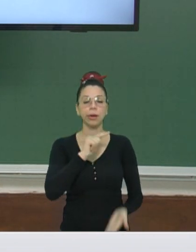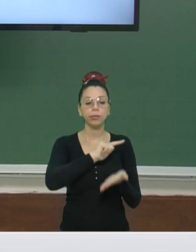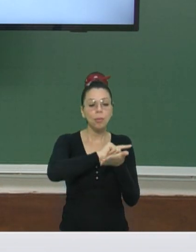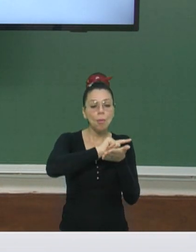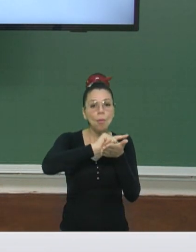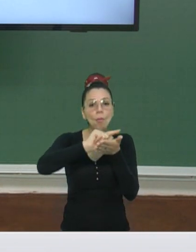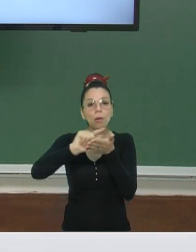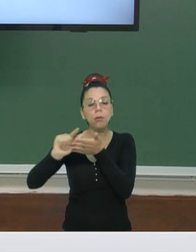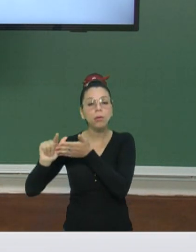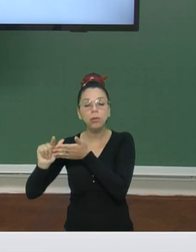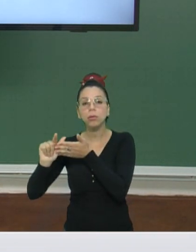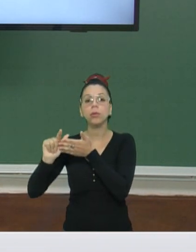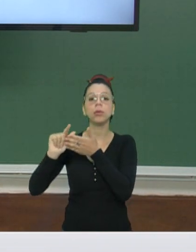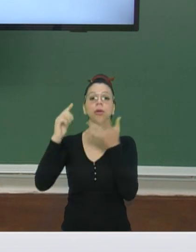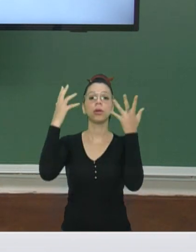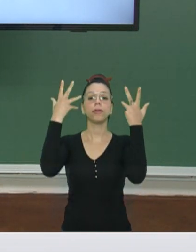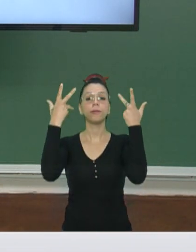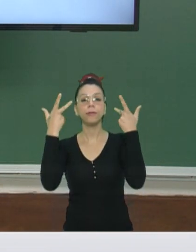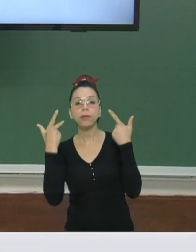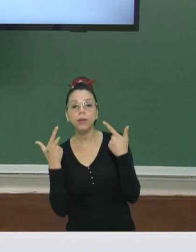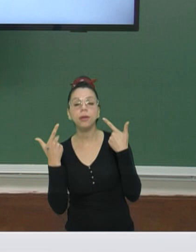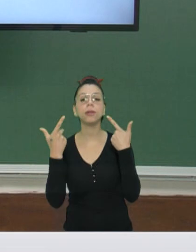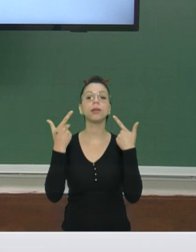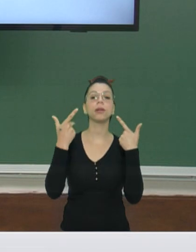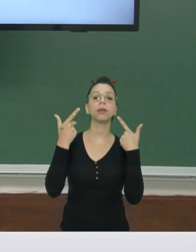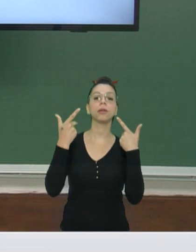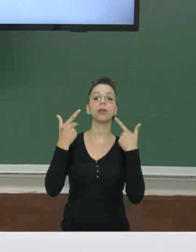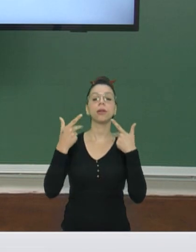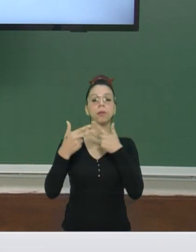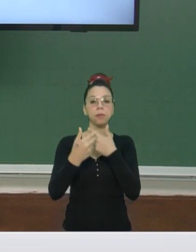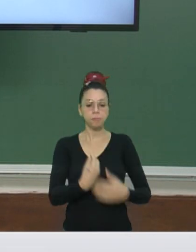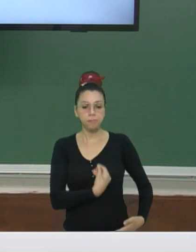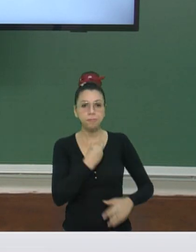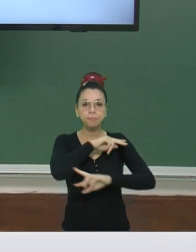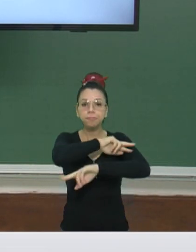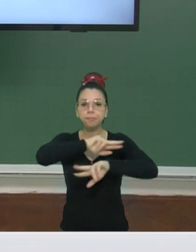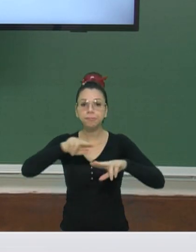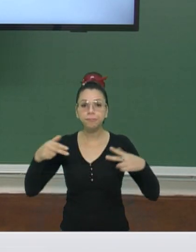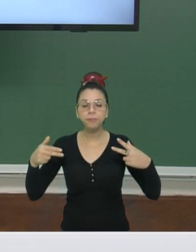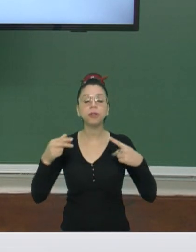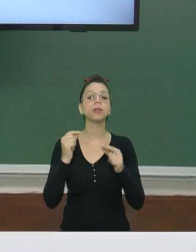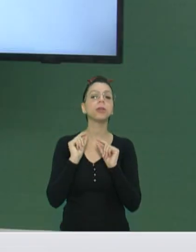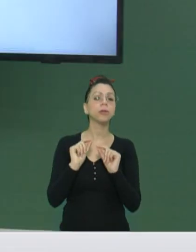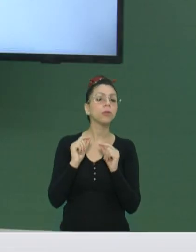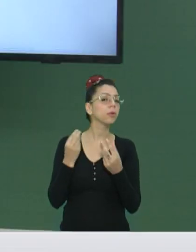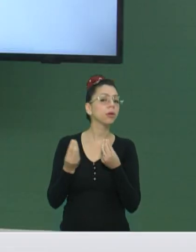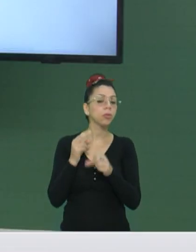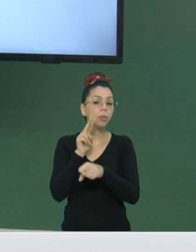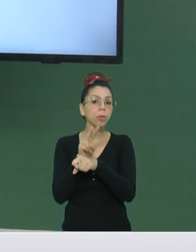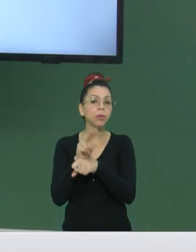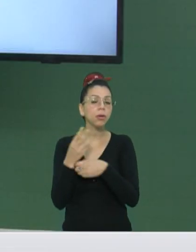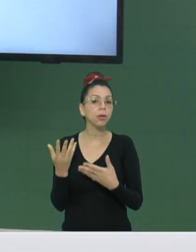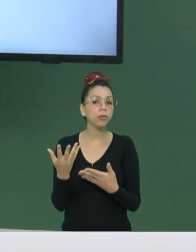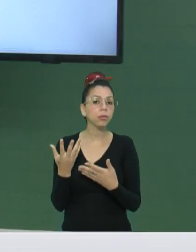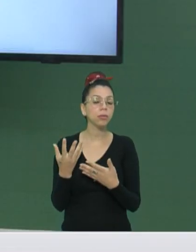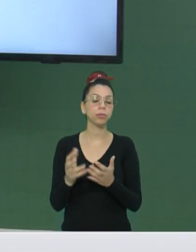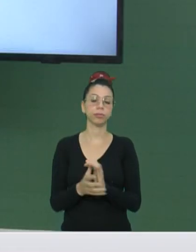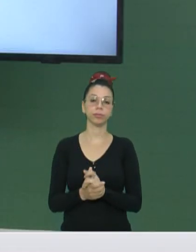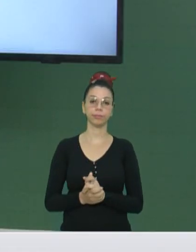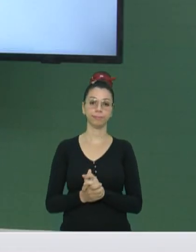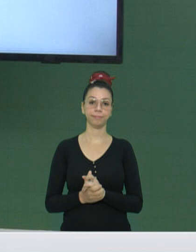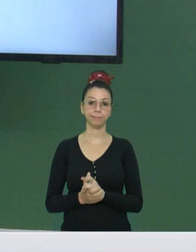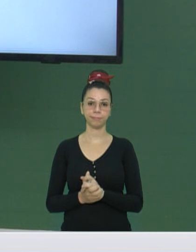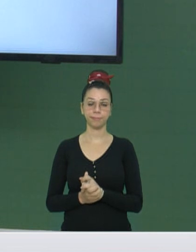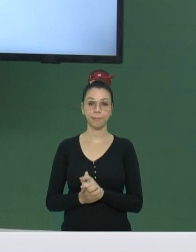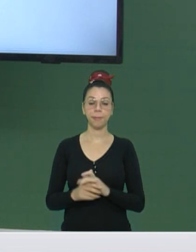para todos os seres vivos, disponível, né, para todos os seres vivos? Pessoal, o tema de hoje é